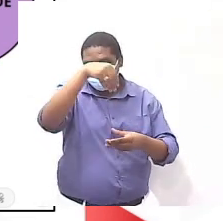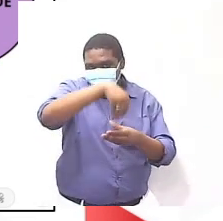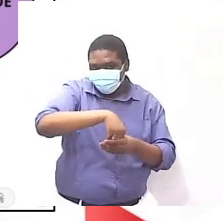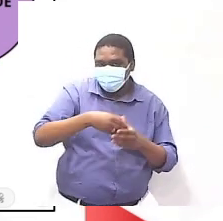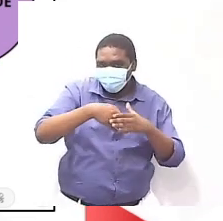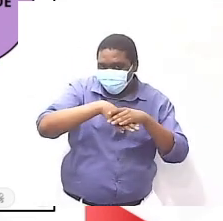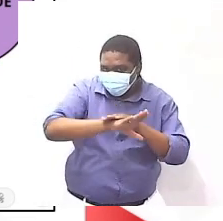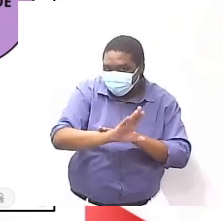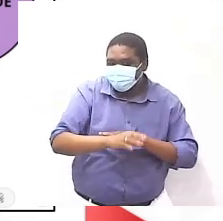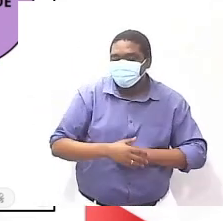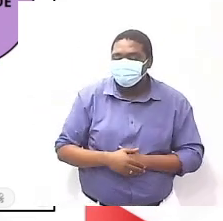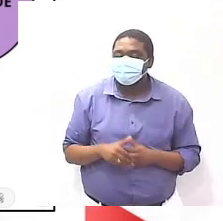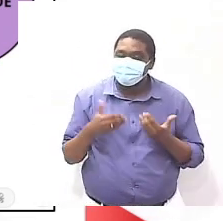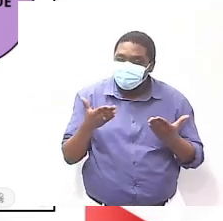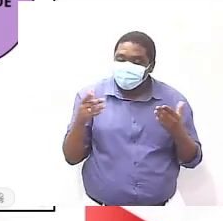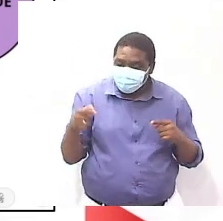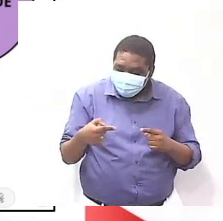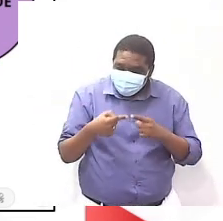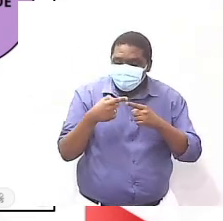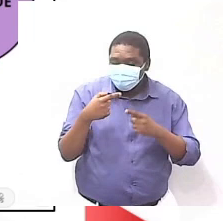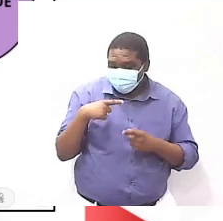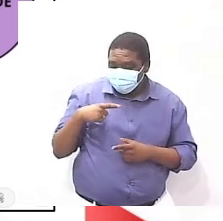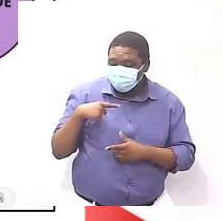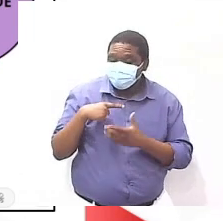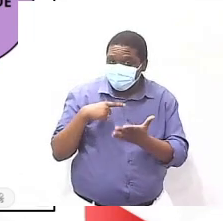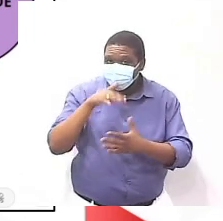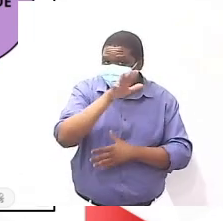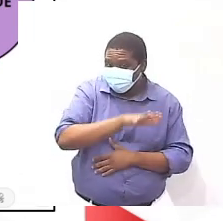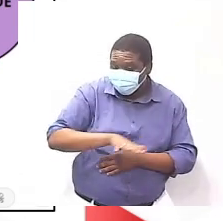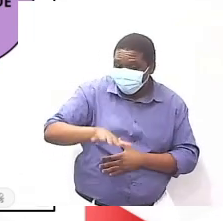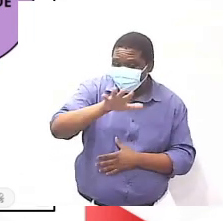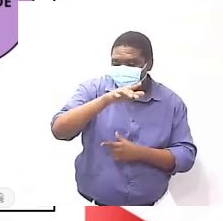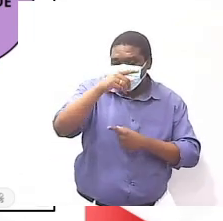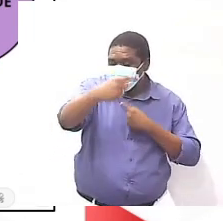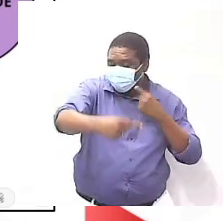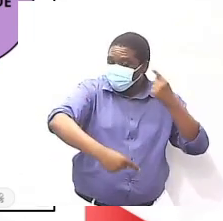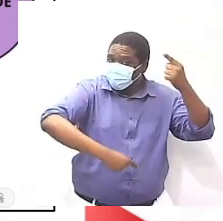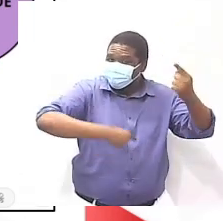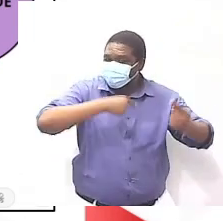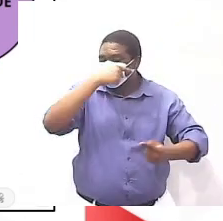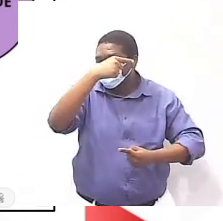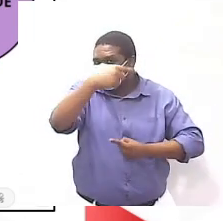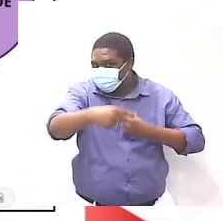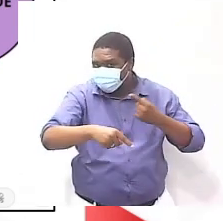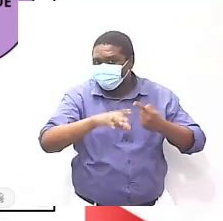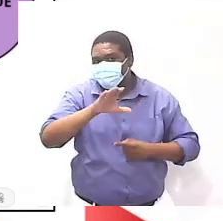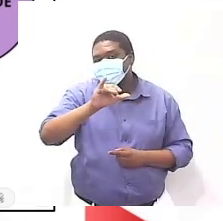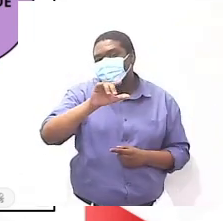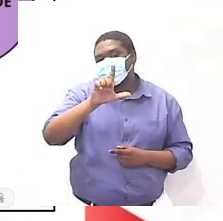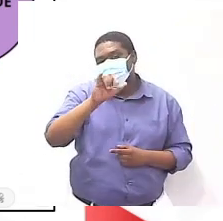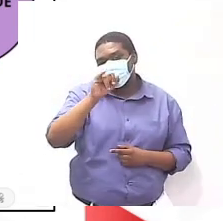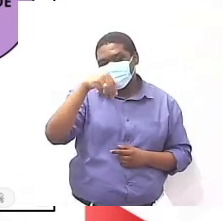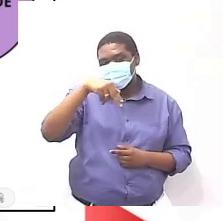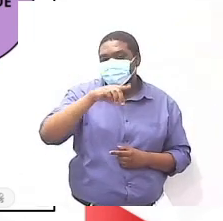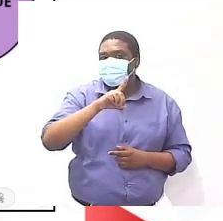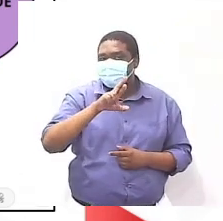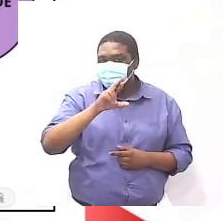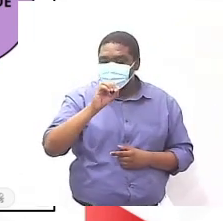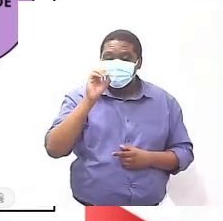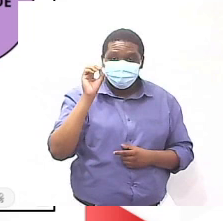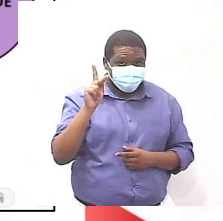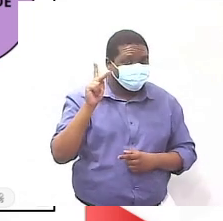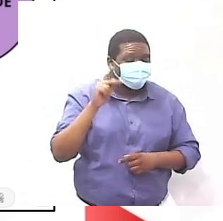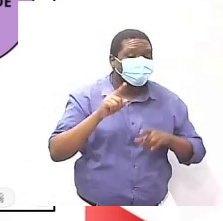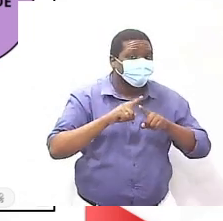tá bom? Então o cílio tem um formato aí, nesse caso aí do capim enrolado, um formato de cilindro, ok?